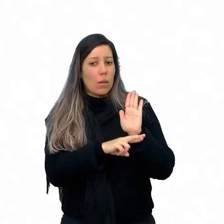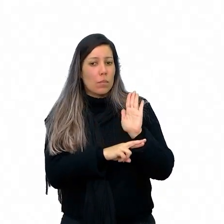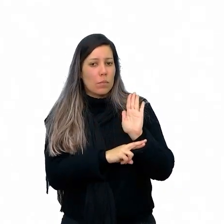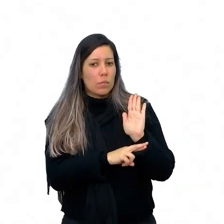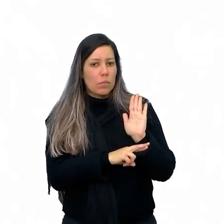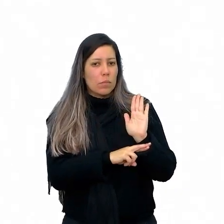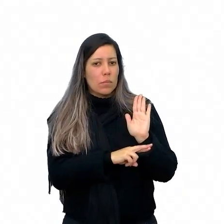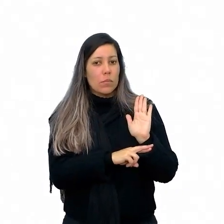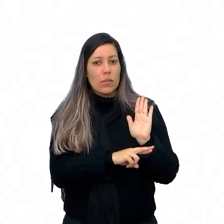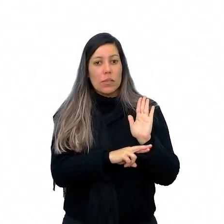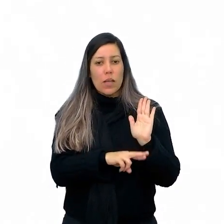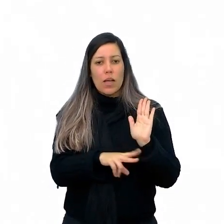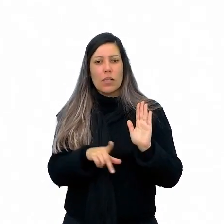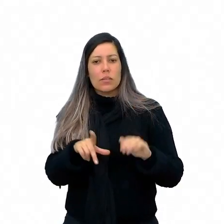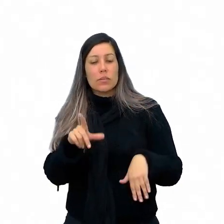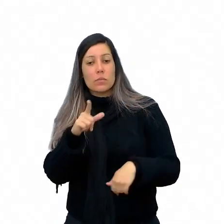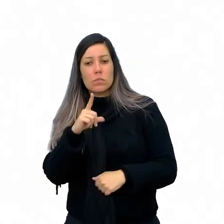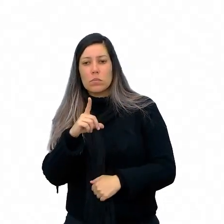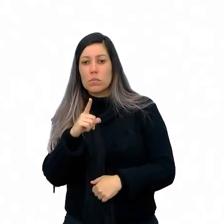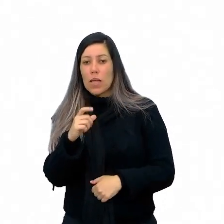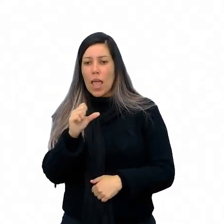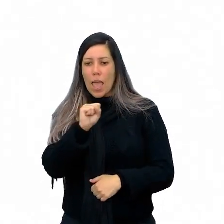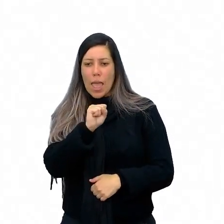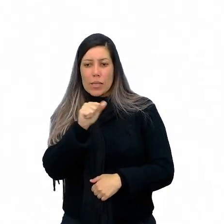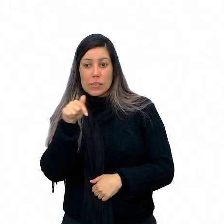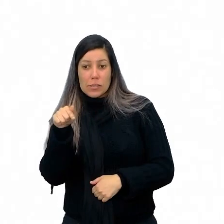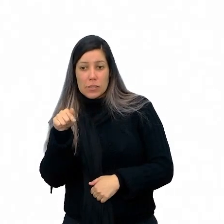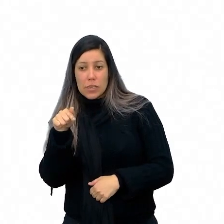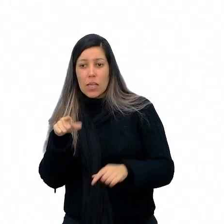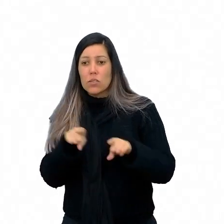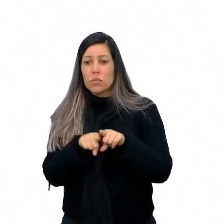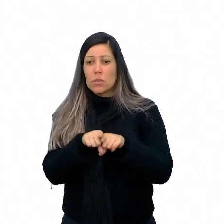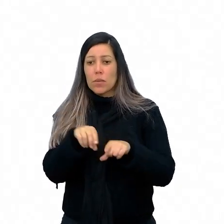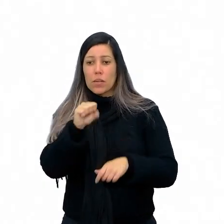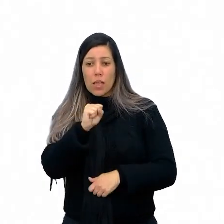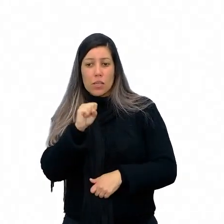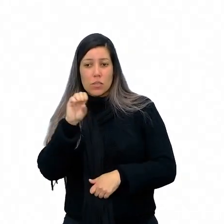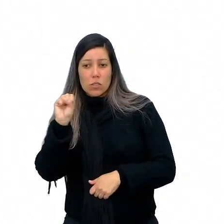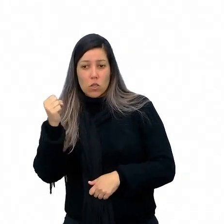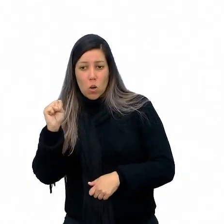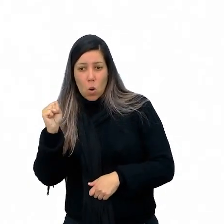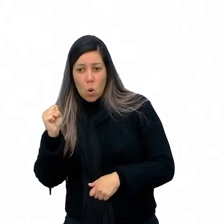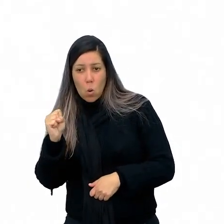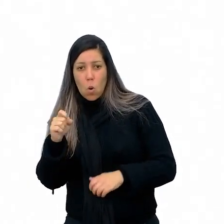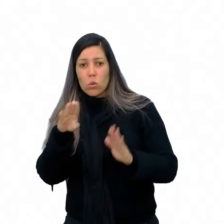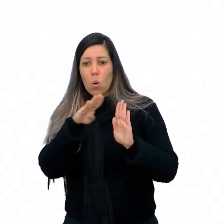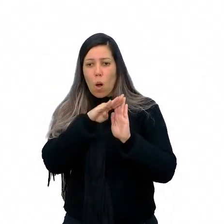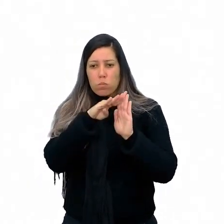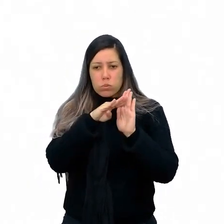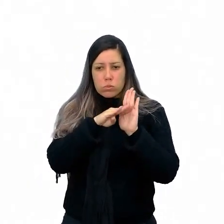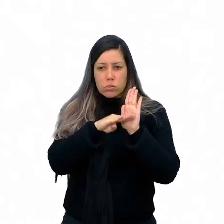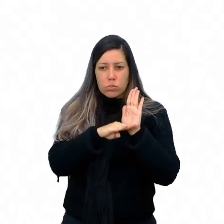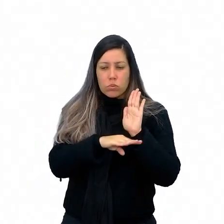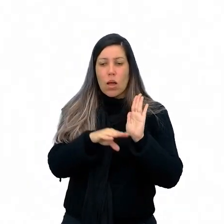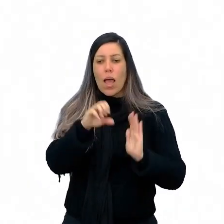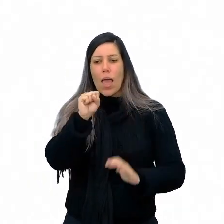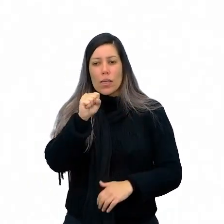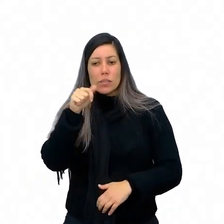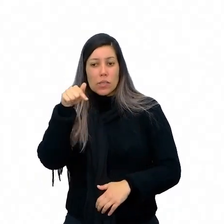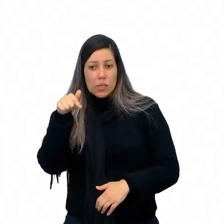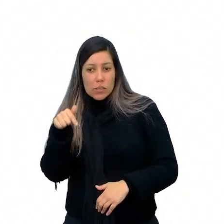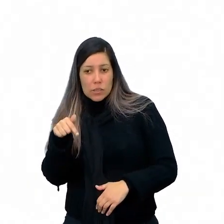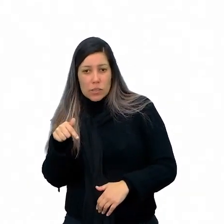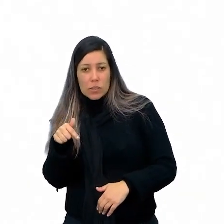de atividades, tanto na SA7 como na SA8. Então, por ordem cronológica apenas, né, a SA7